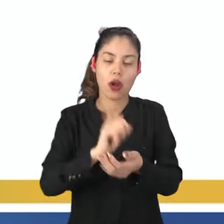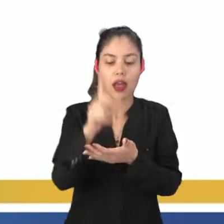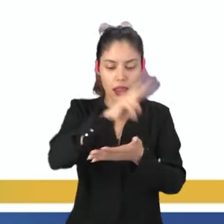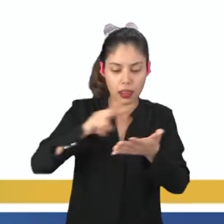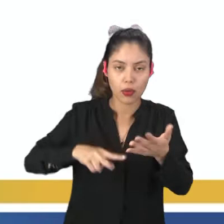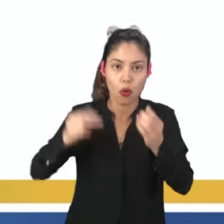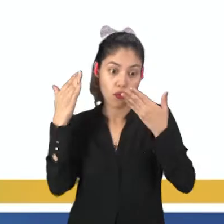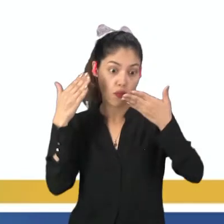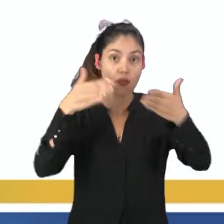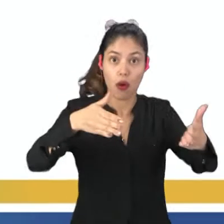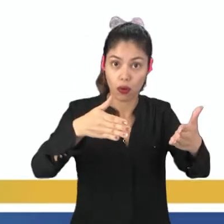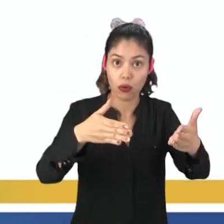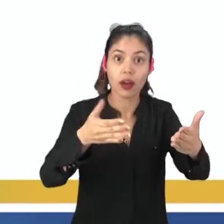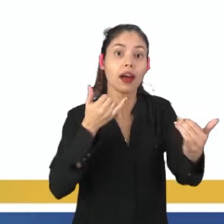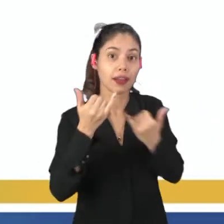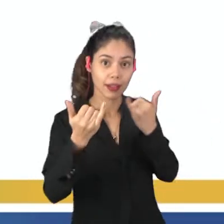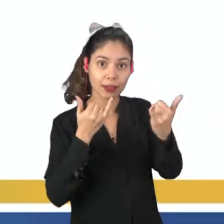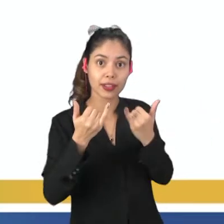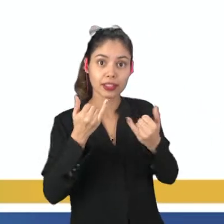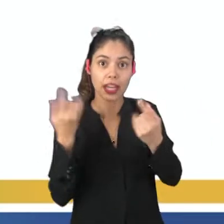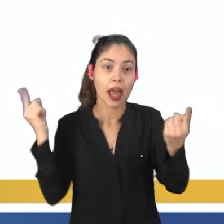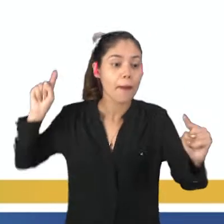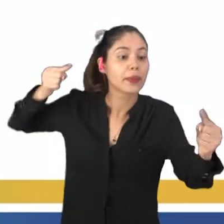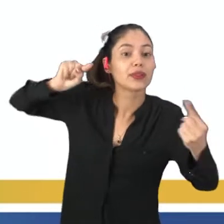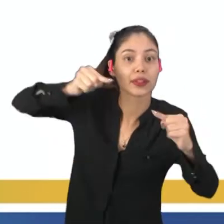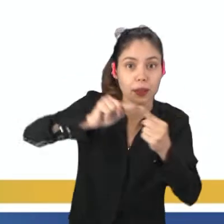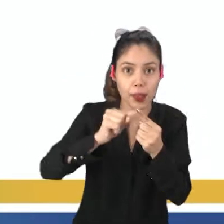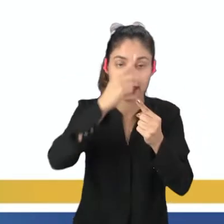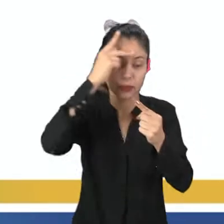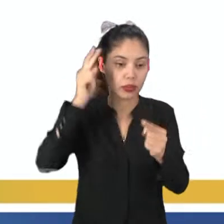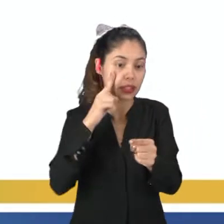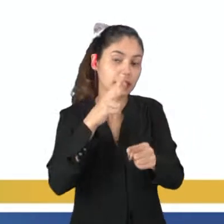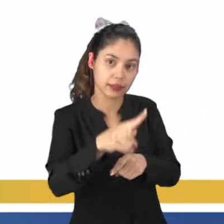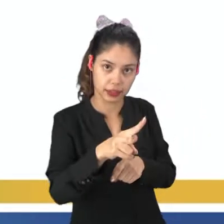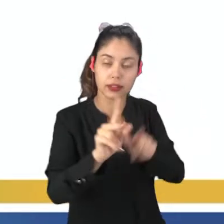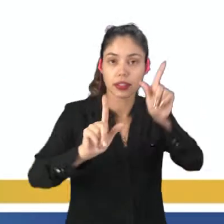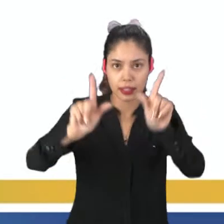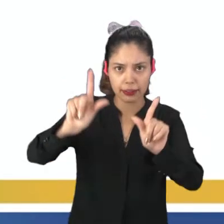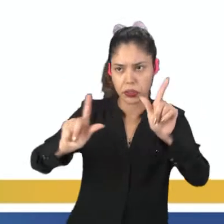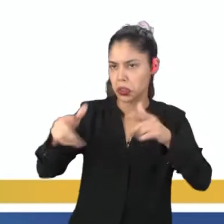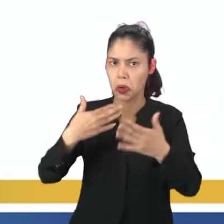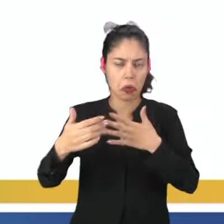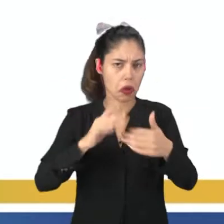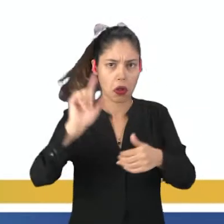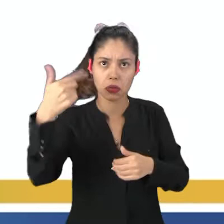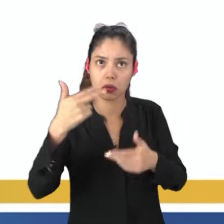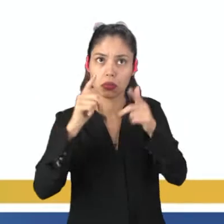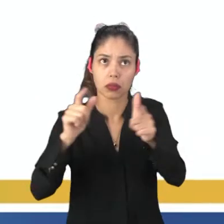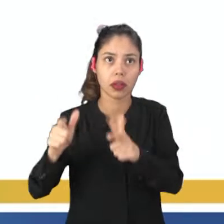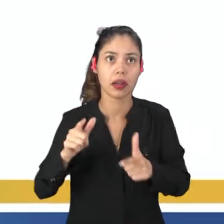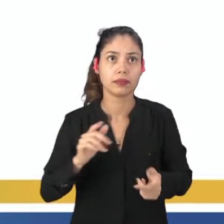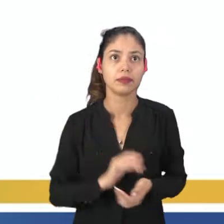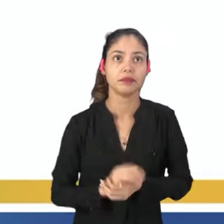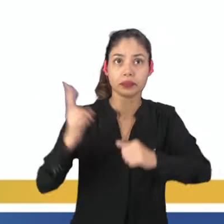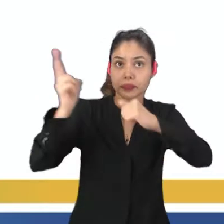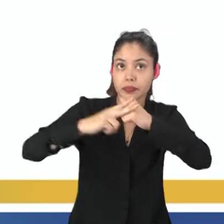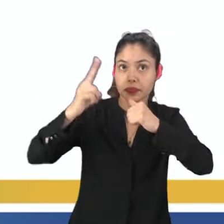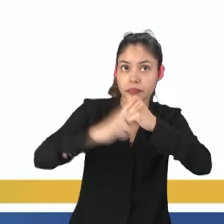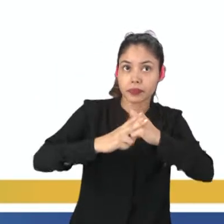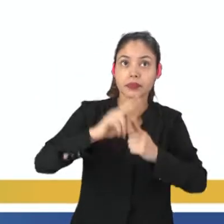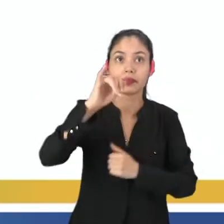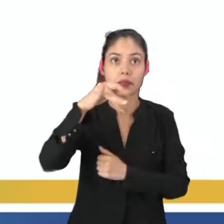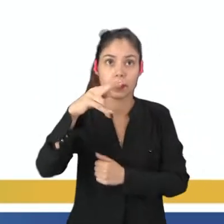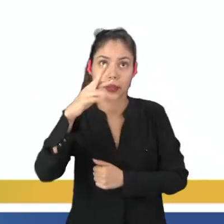o foco do anúncio é se aproximar de você que está vendo o anúncio. Verbos do imperativo e o uso